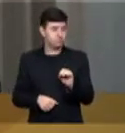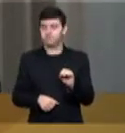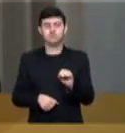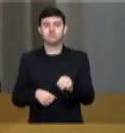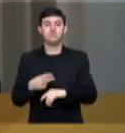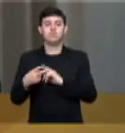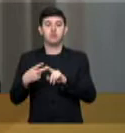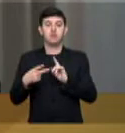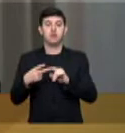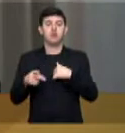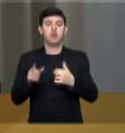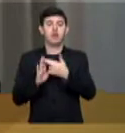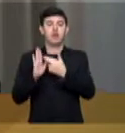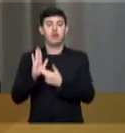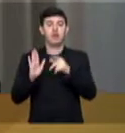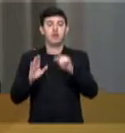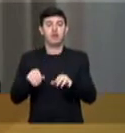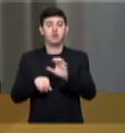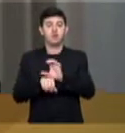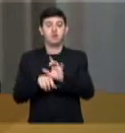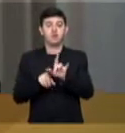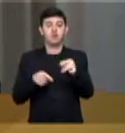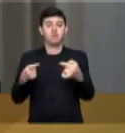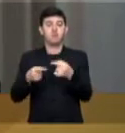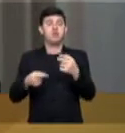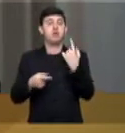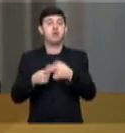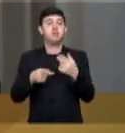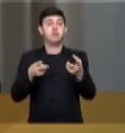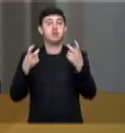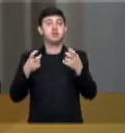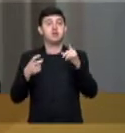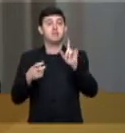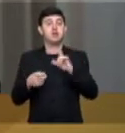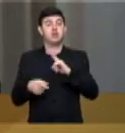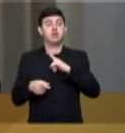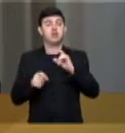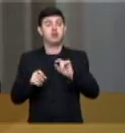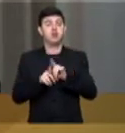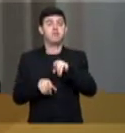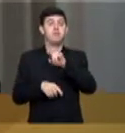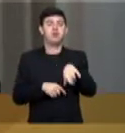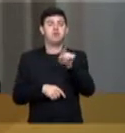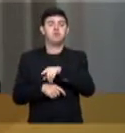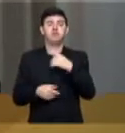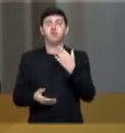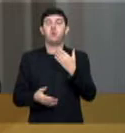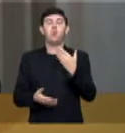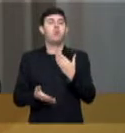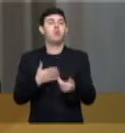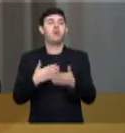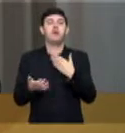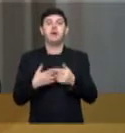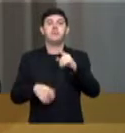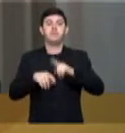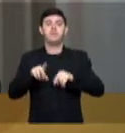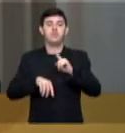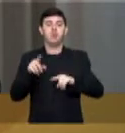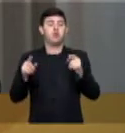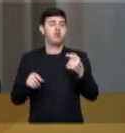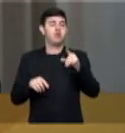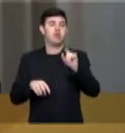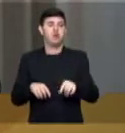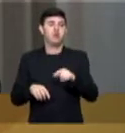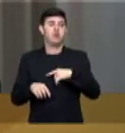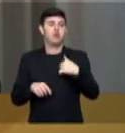o banimento de qualquer comunicação mercadológica no estabelecimento de ensino, inclusive a mera existência da marca,